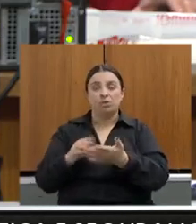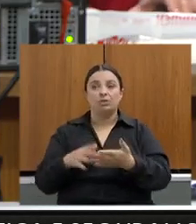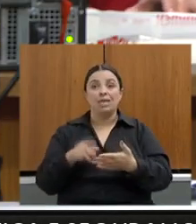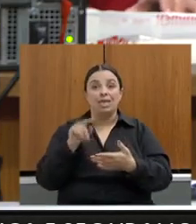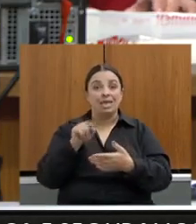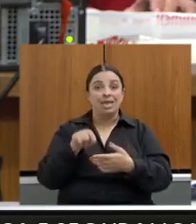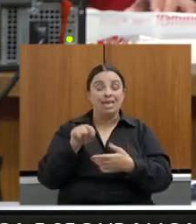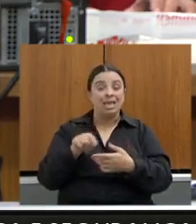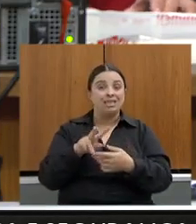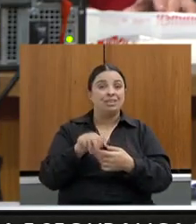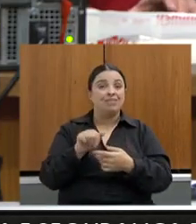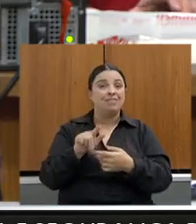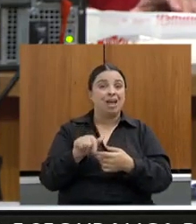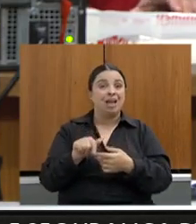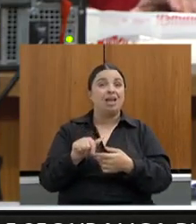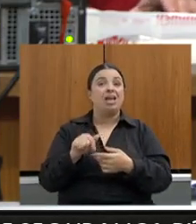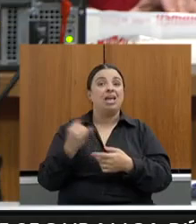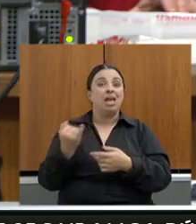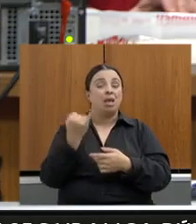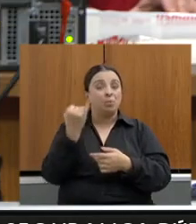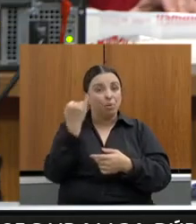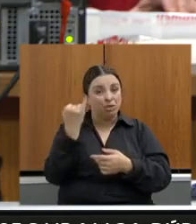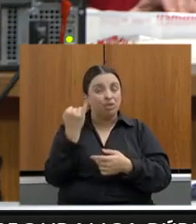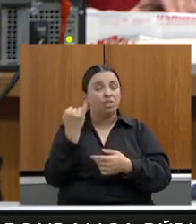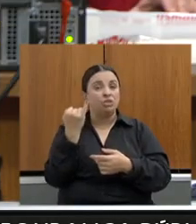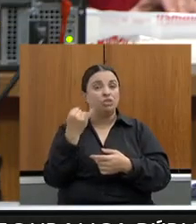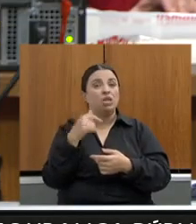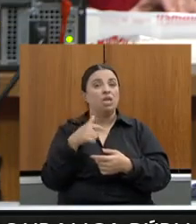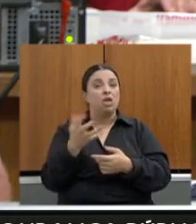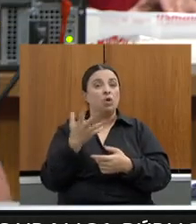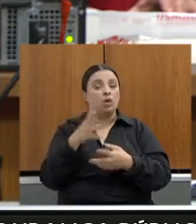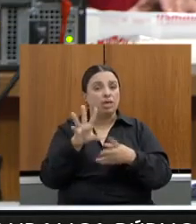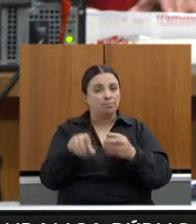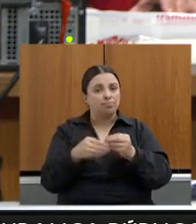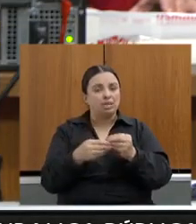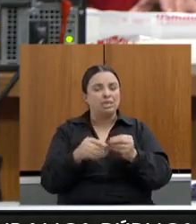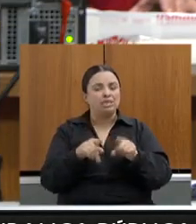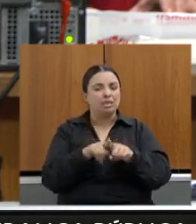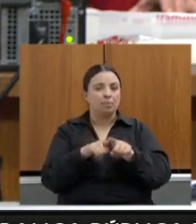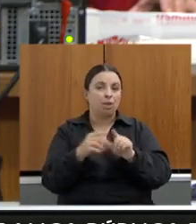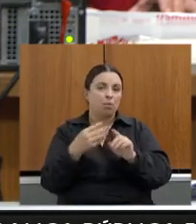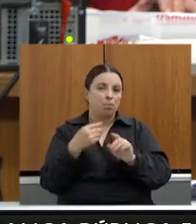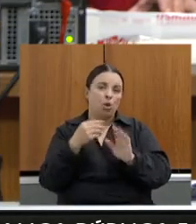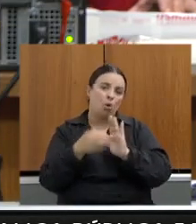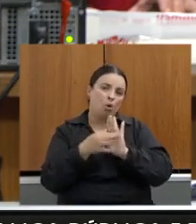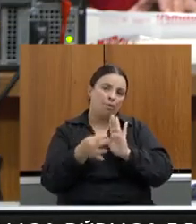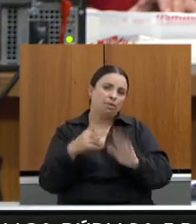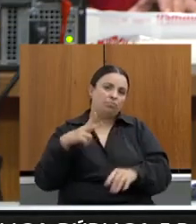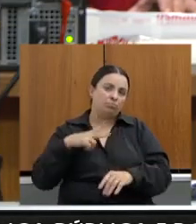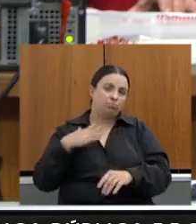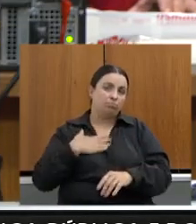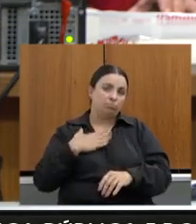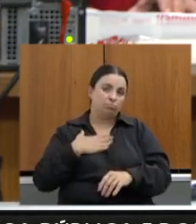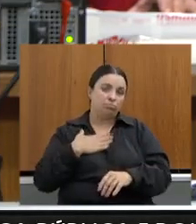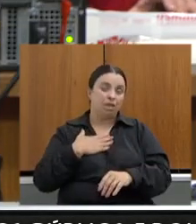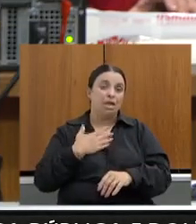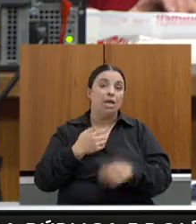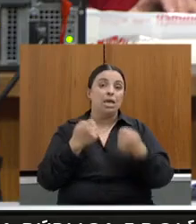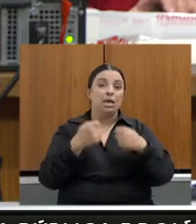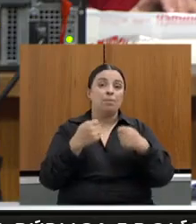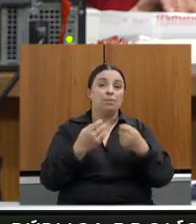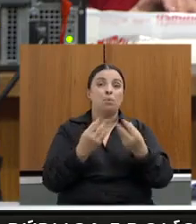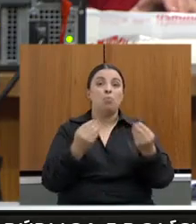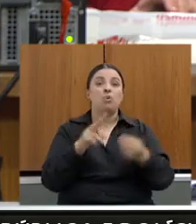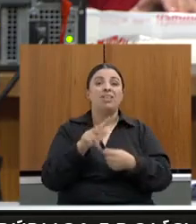importantes demais e já gostaria de fazer aqui uma colocação que é uma opinião que eu tenho que nós precisamos de muitas